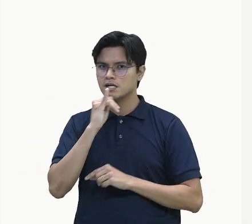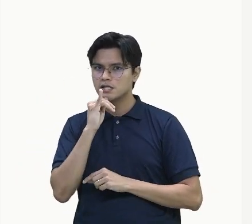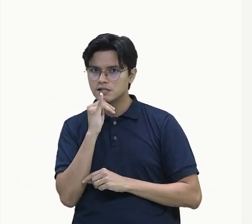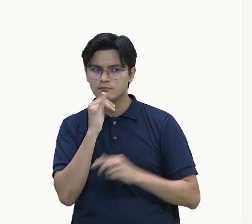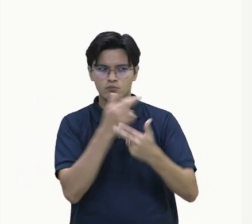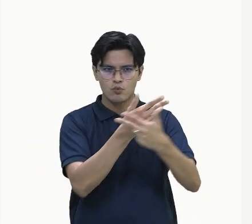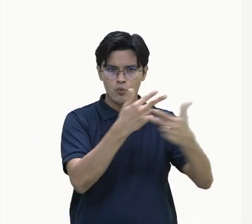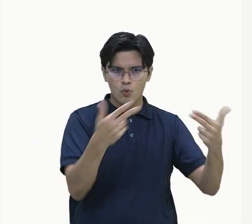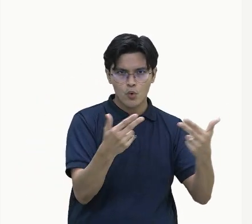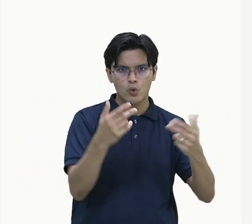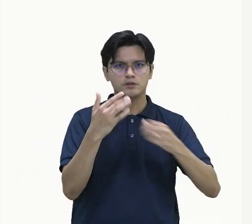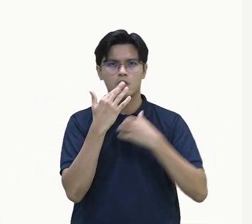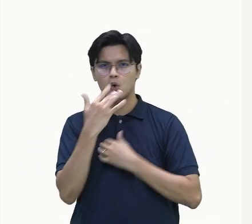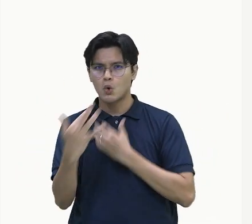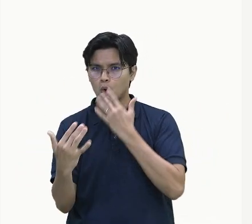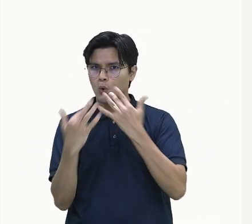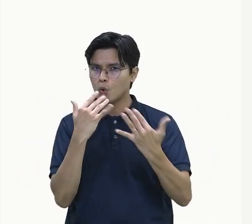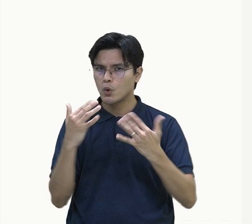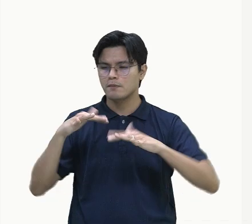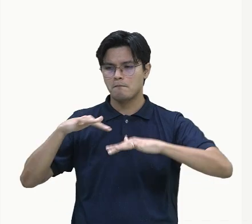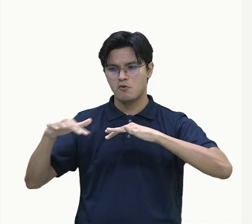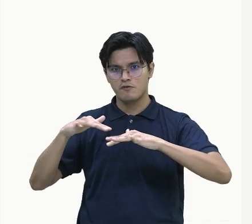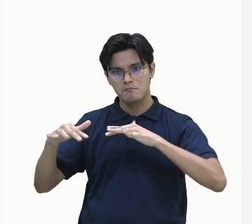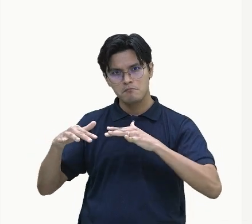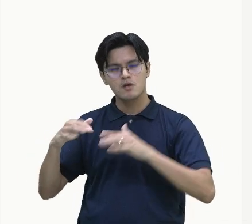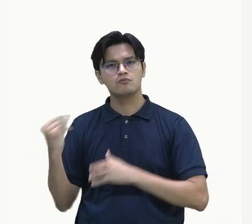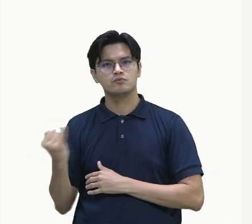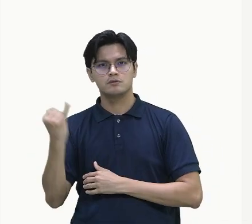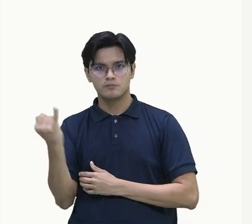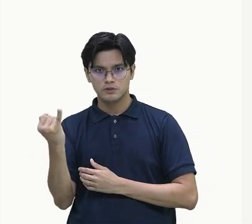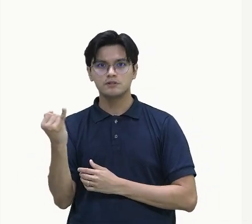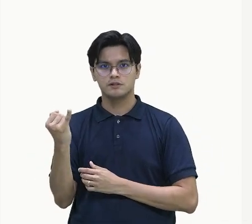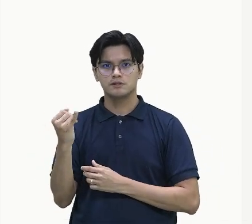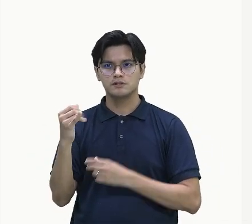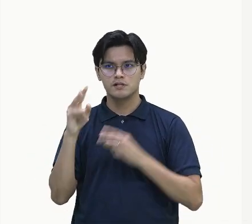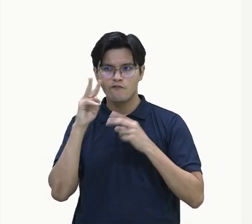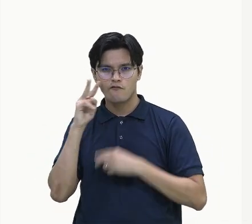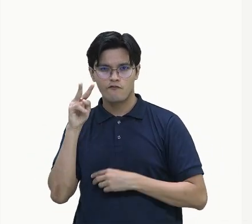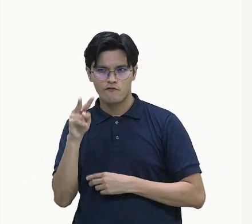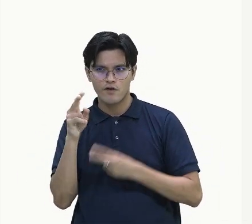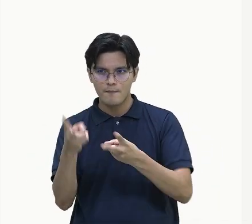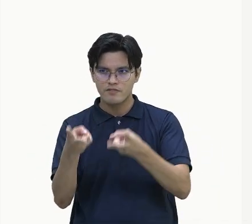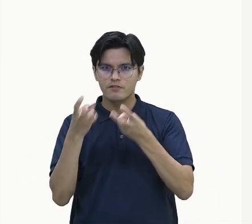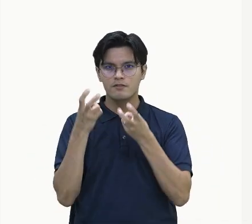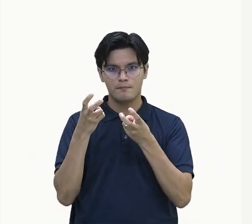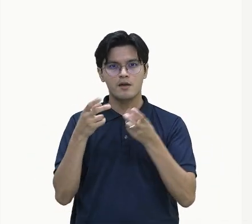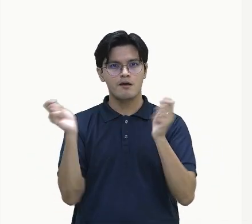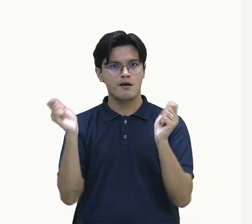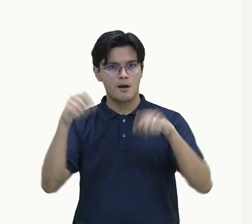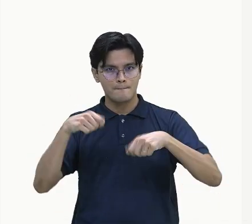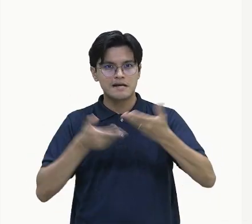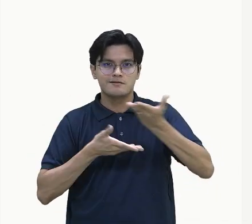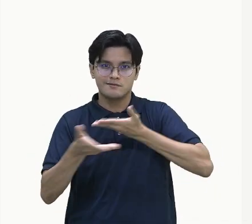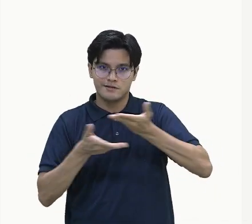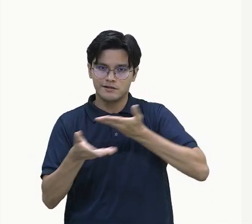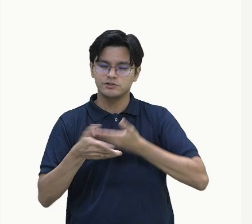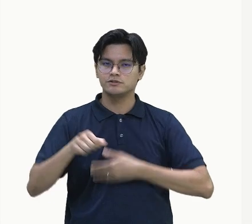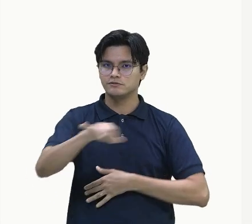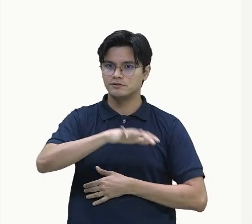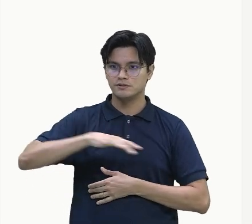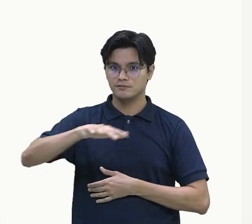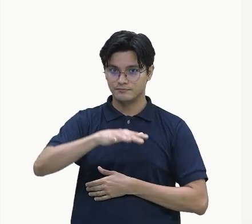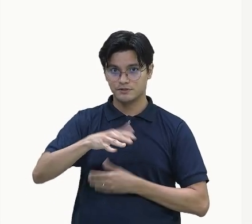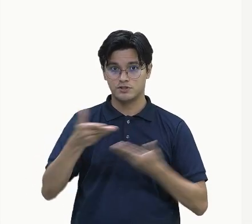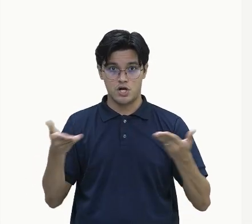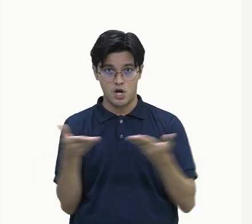cores, movimentos essenciais para a interação com o ambiente. E aí, para vocês verem com mais